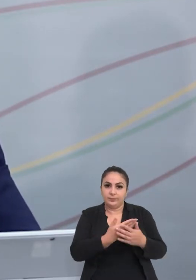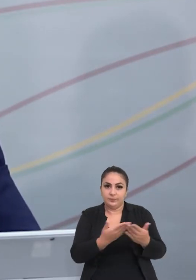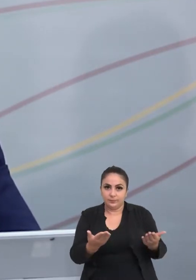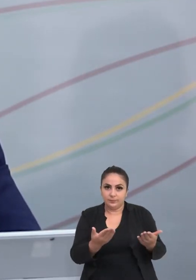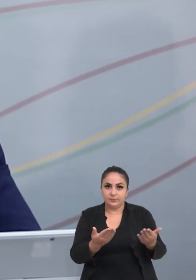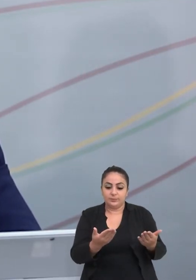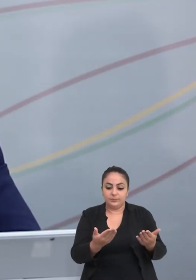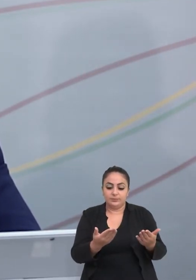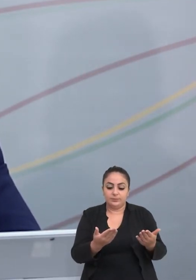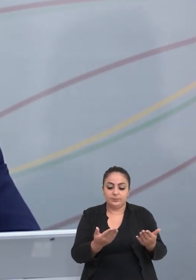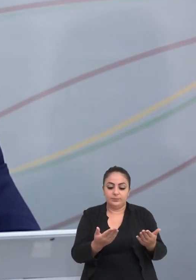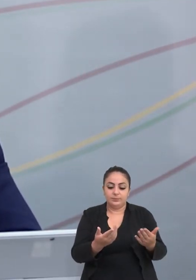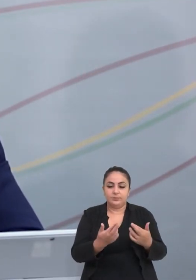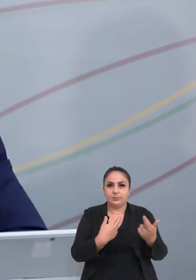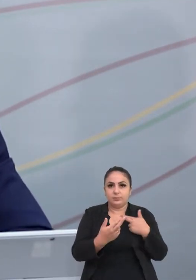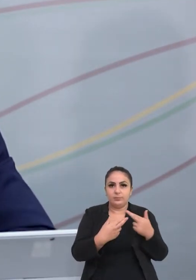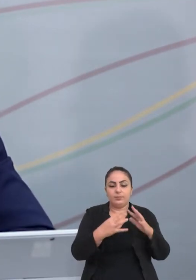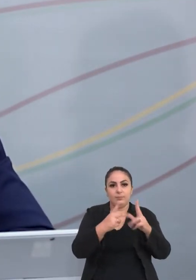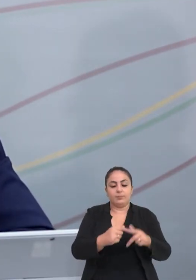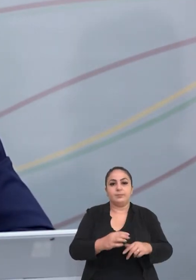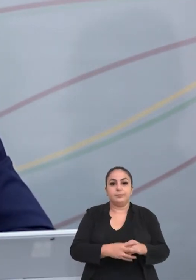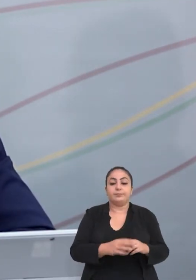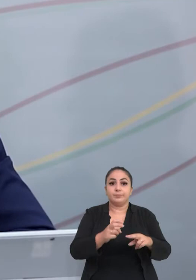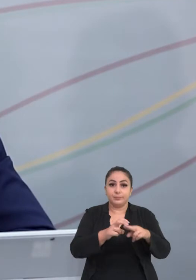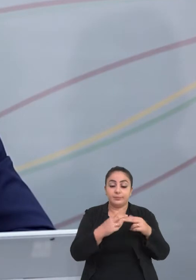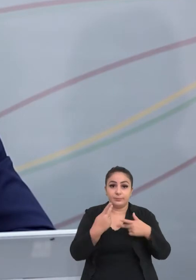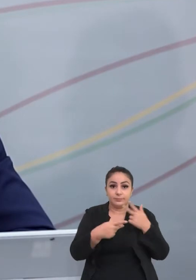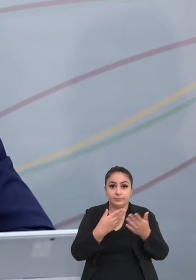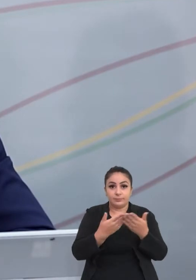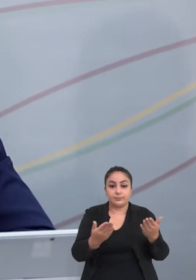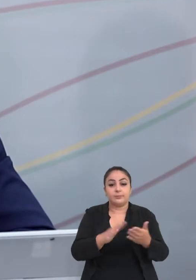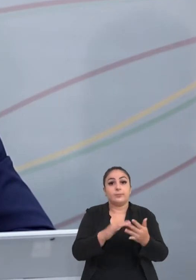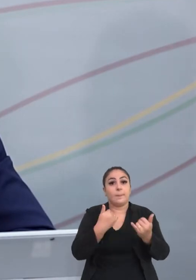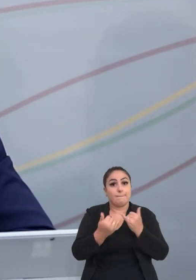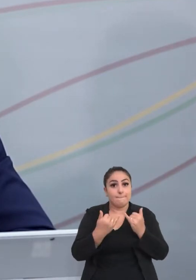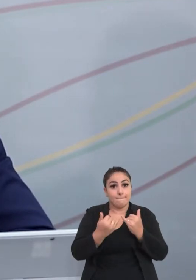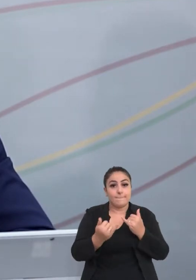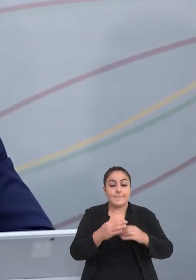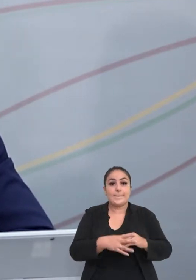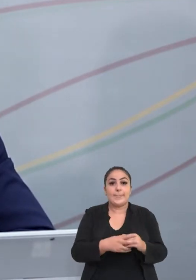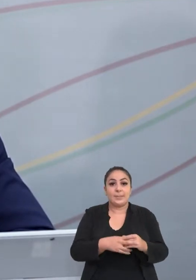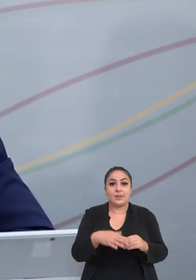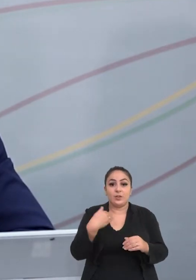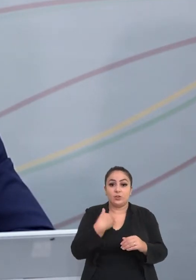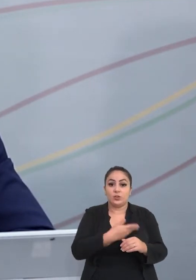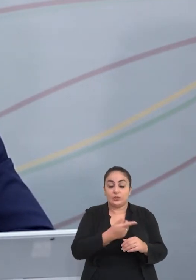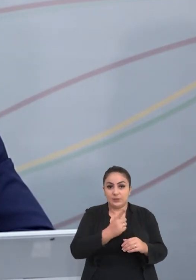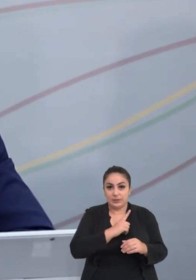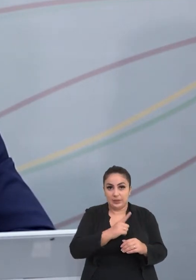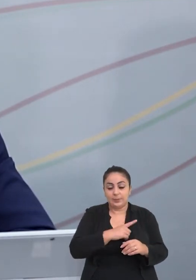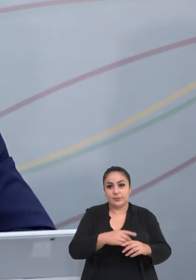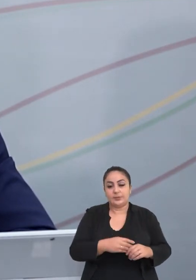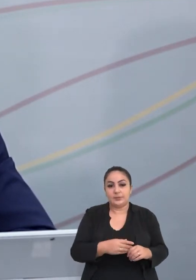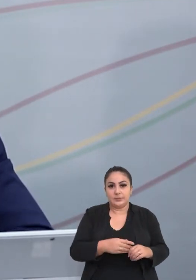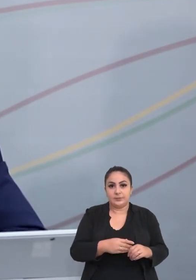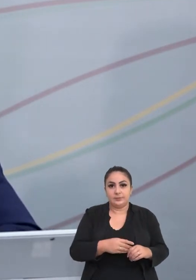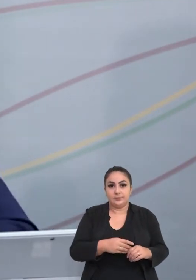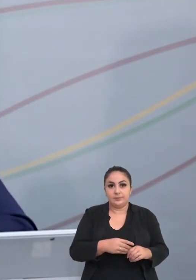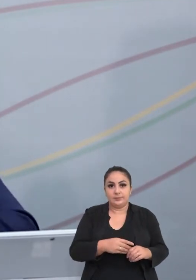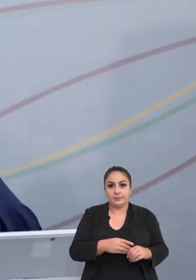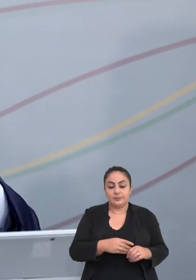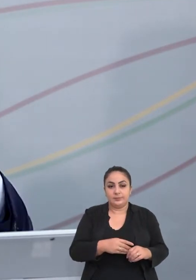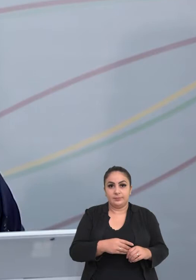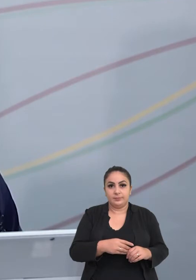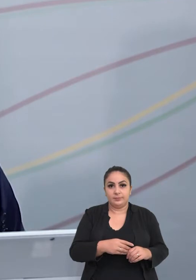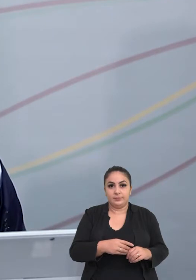está sendo, que está correlacionada. Então, o que eu quero dizer com isso? Por exemplo, né, quando nós temos